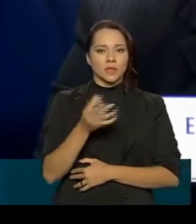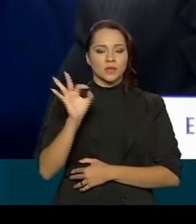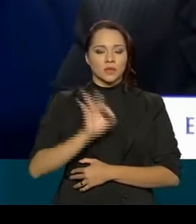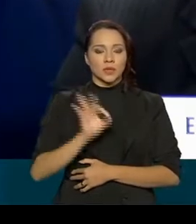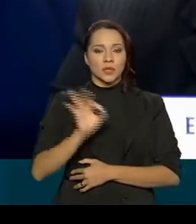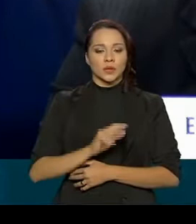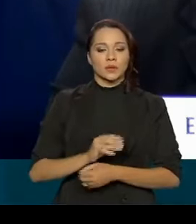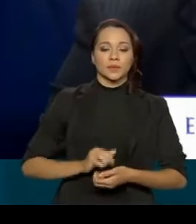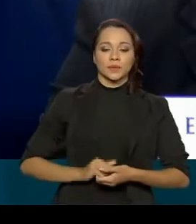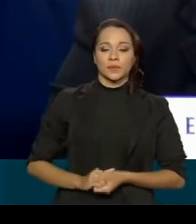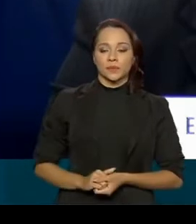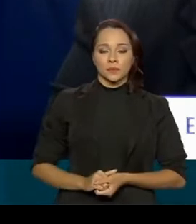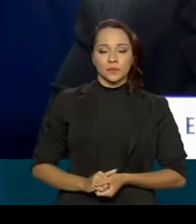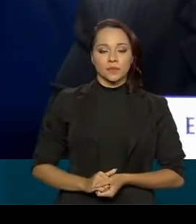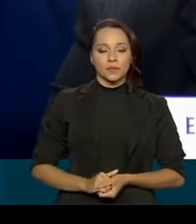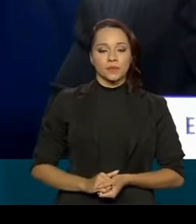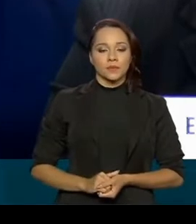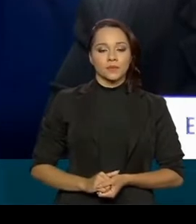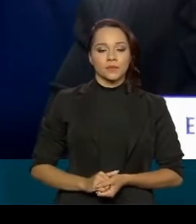806%.